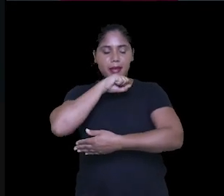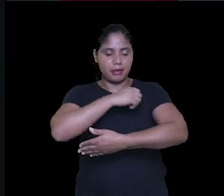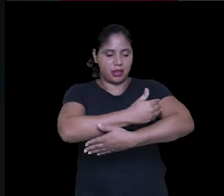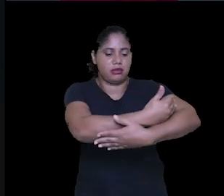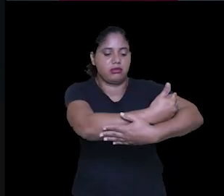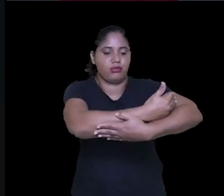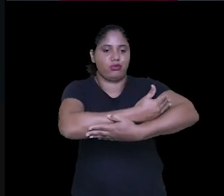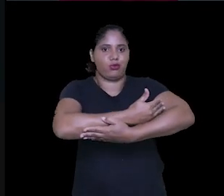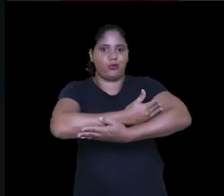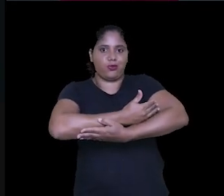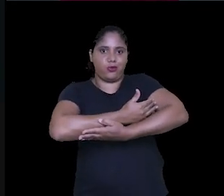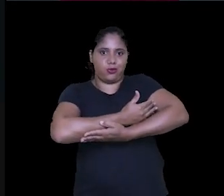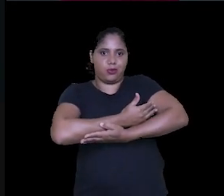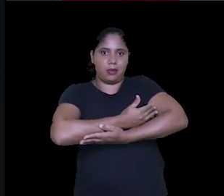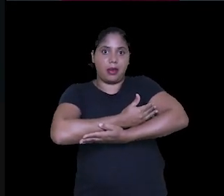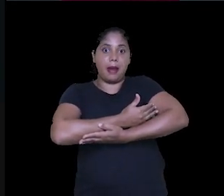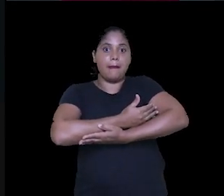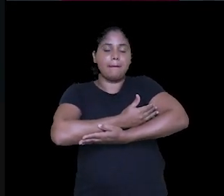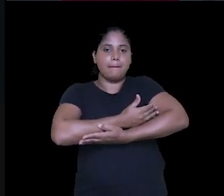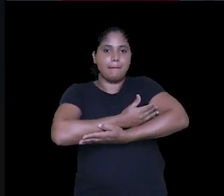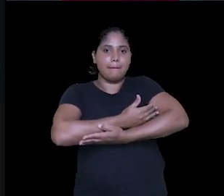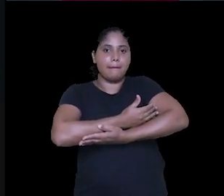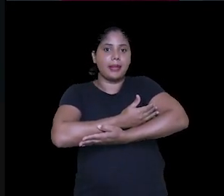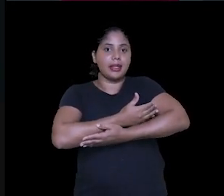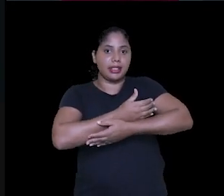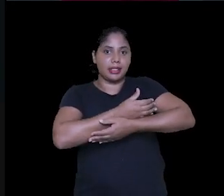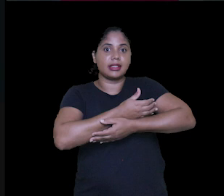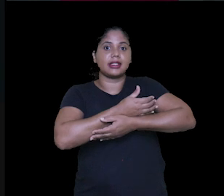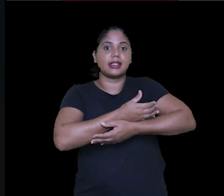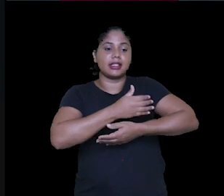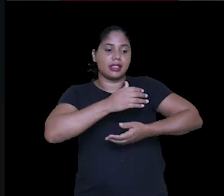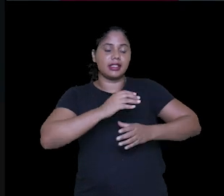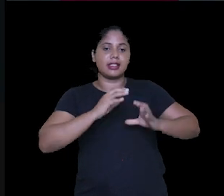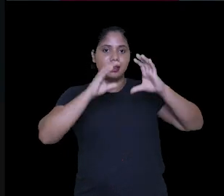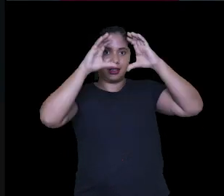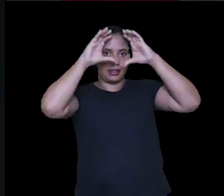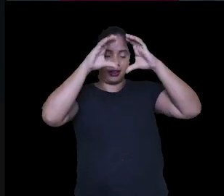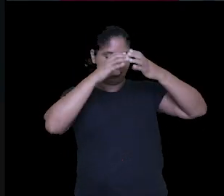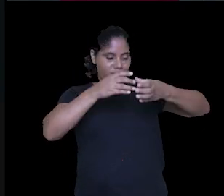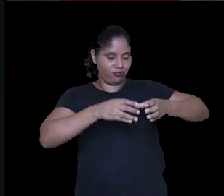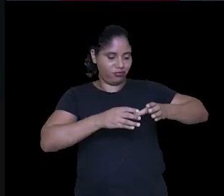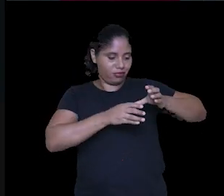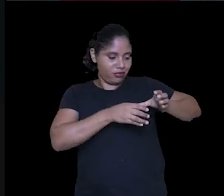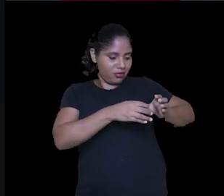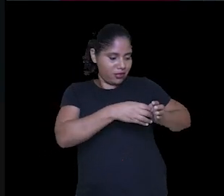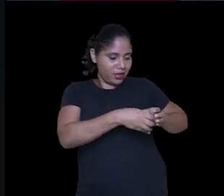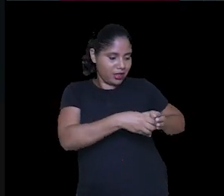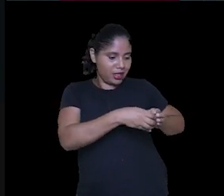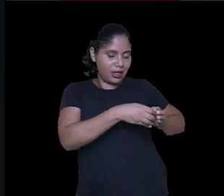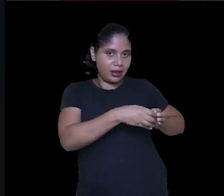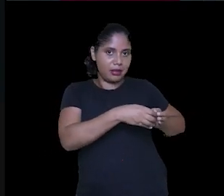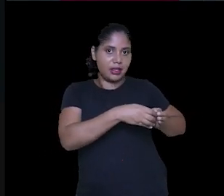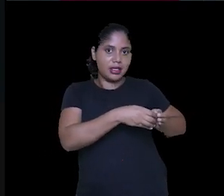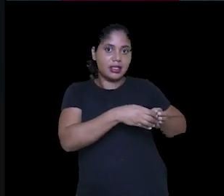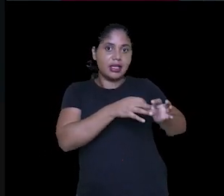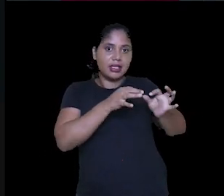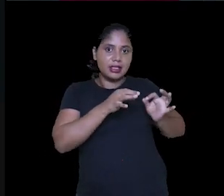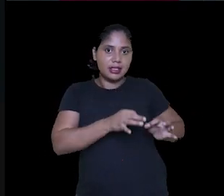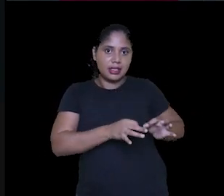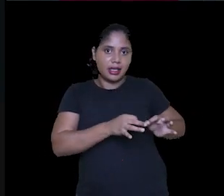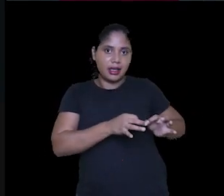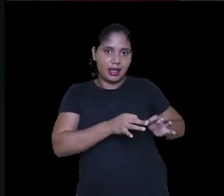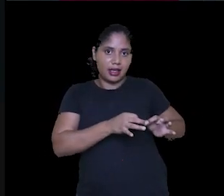vai pensar que o bebê precisa de mais leite e aí vai produzir mais leite. Então, a ordenha ela é para ser feita de forma